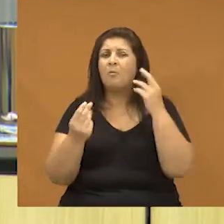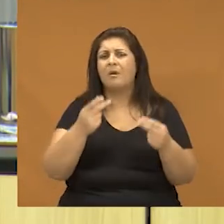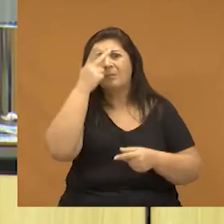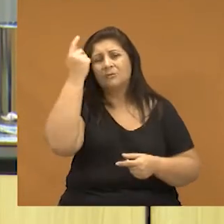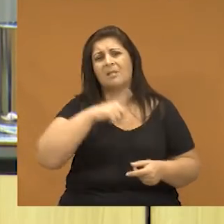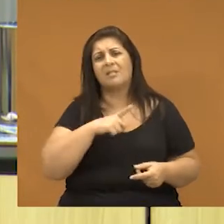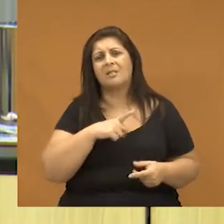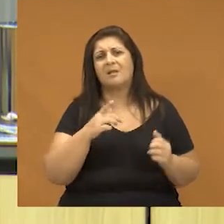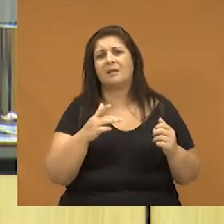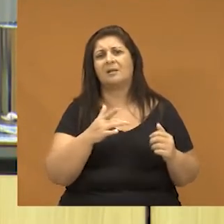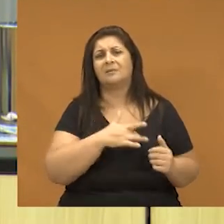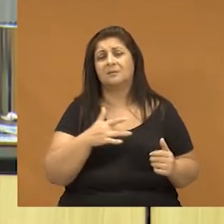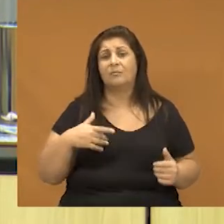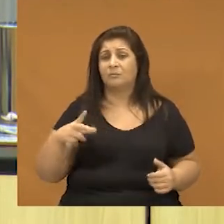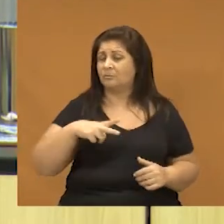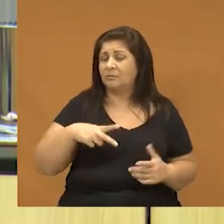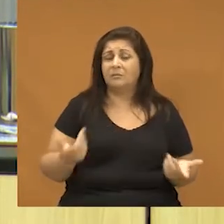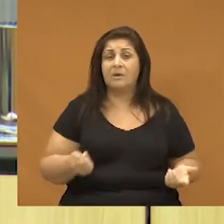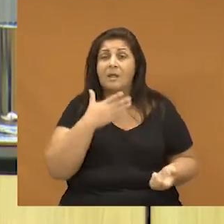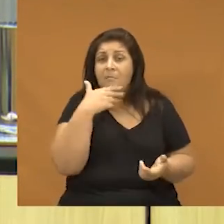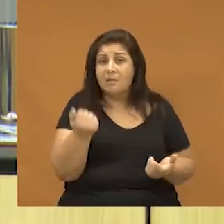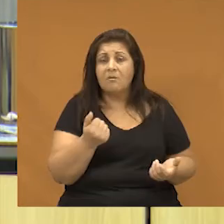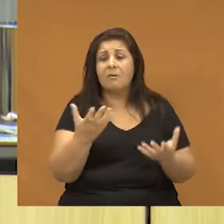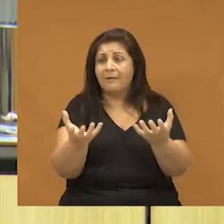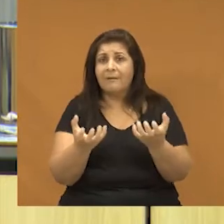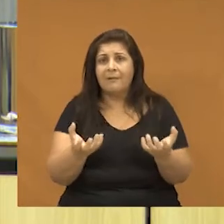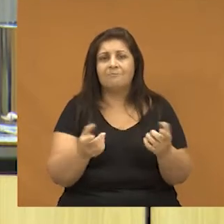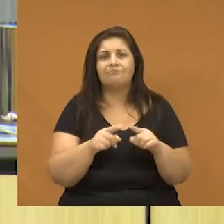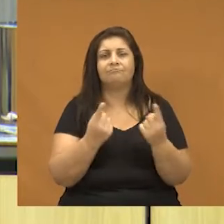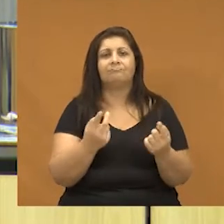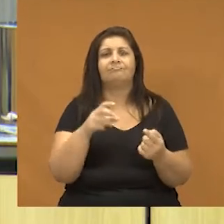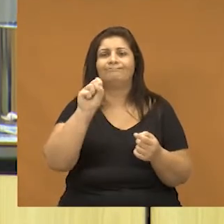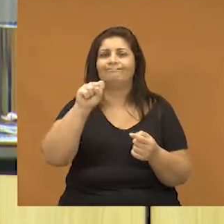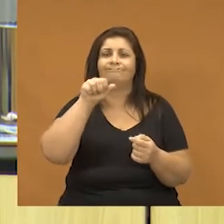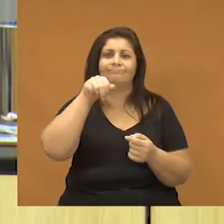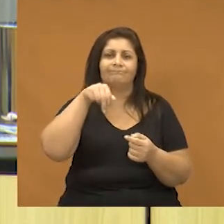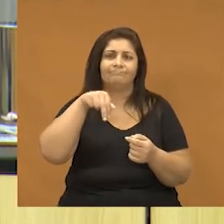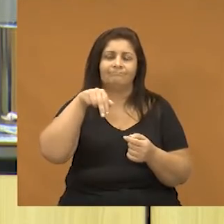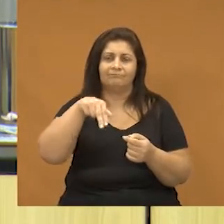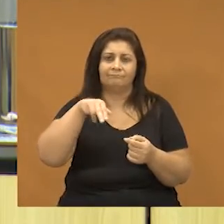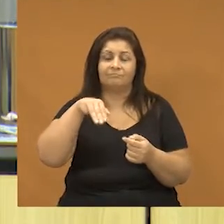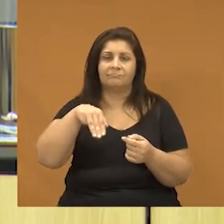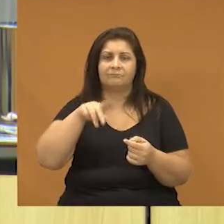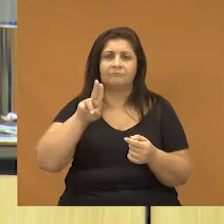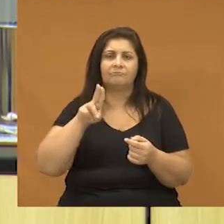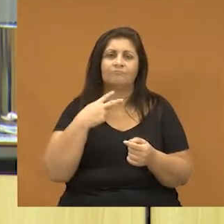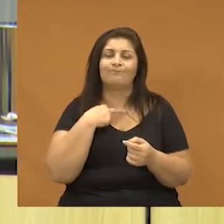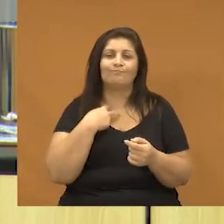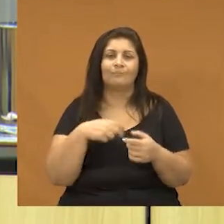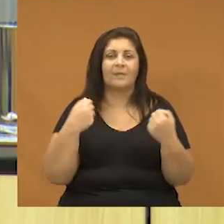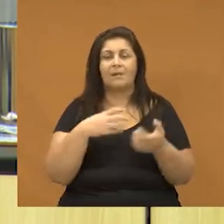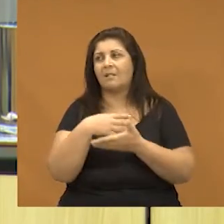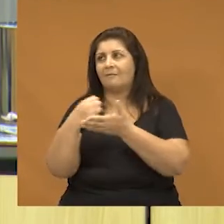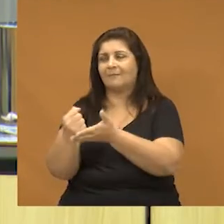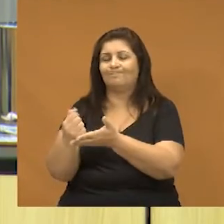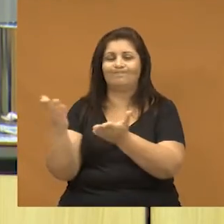convênio médico e ela prefere ir para o convênio. E o SAMU não pode fazer isso, ele tem que levar direto para a